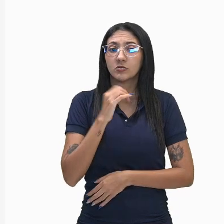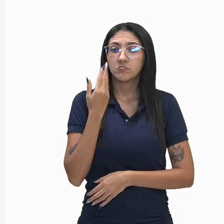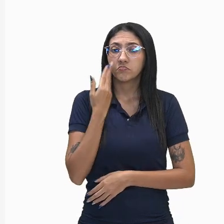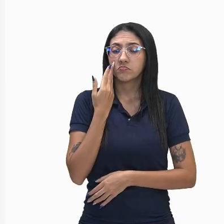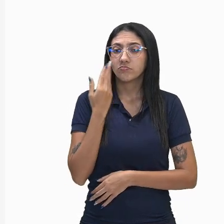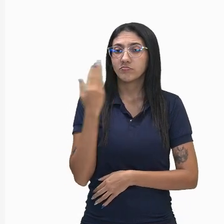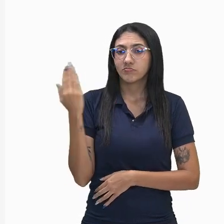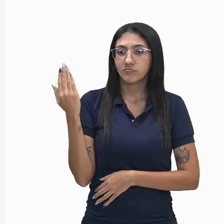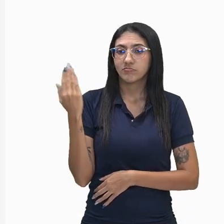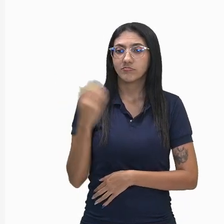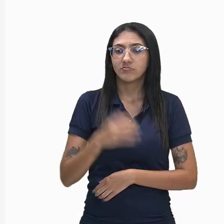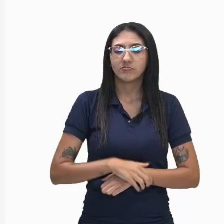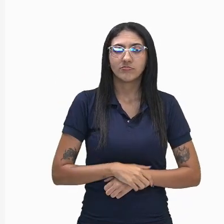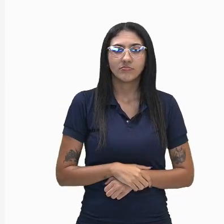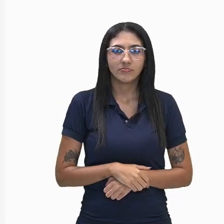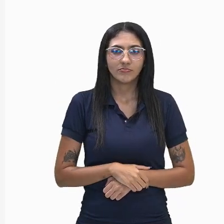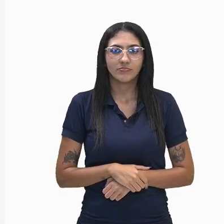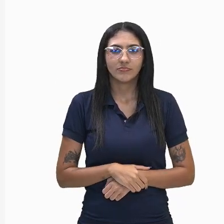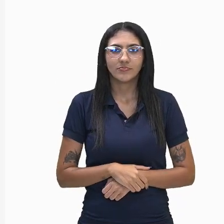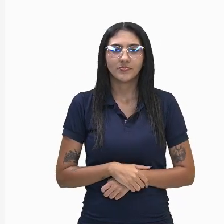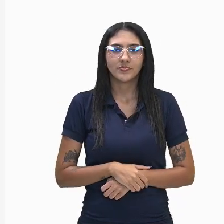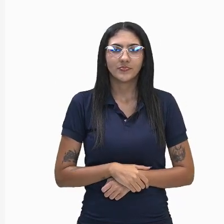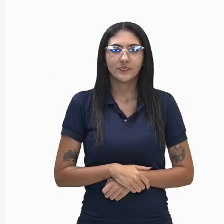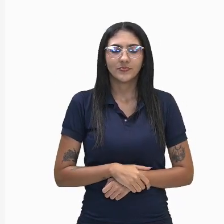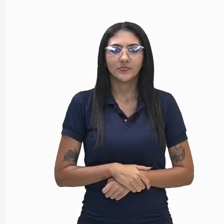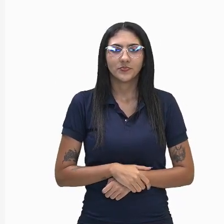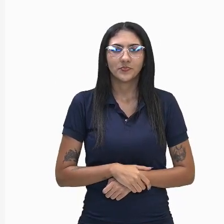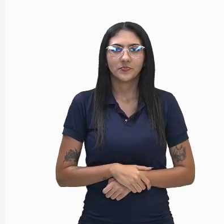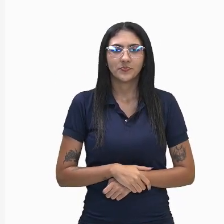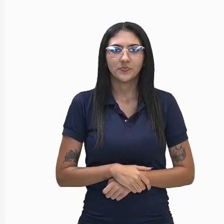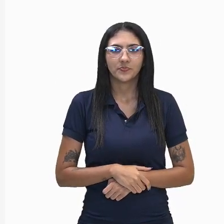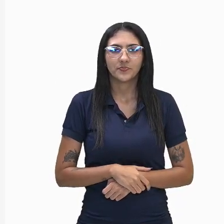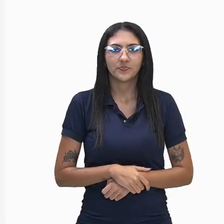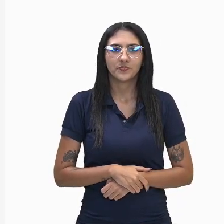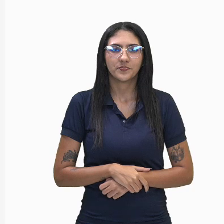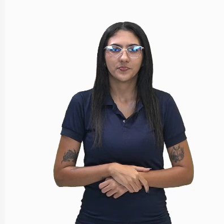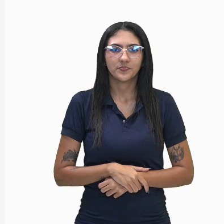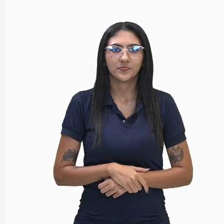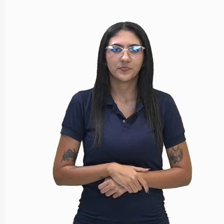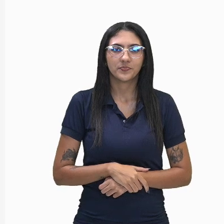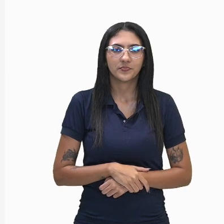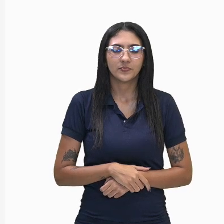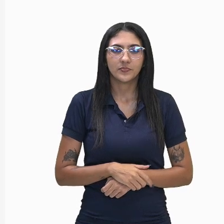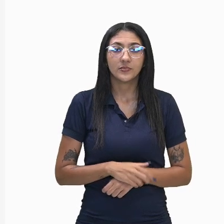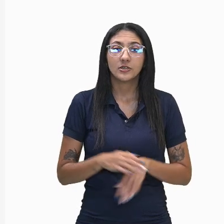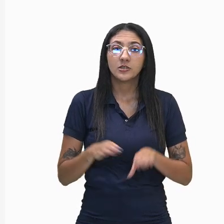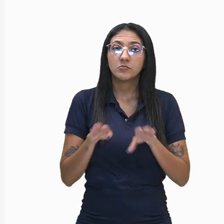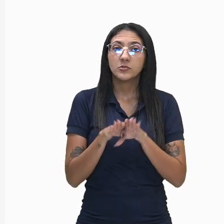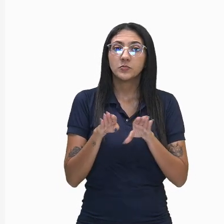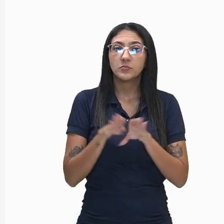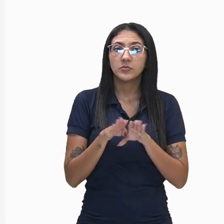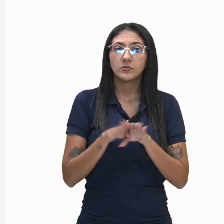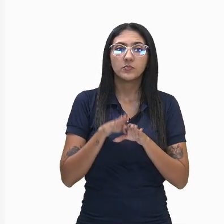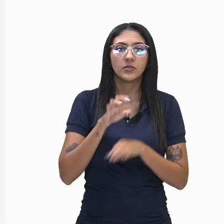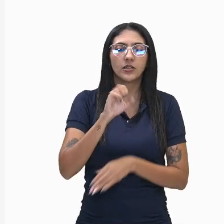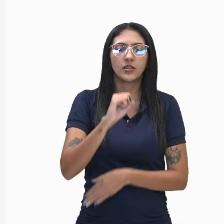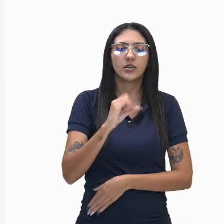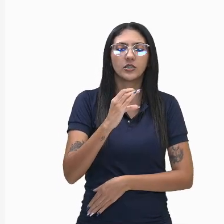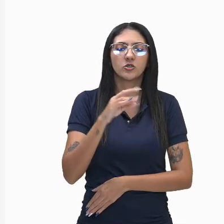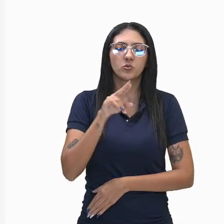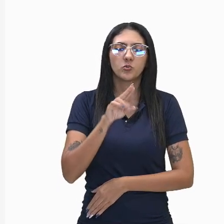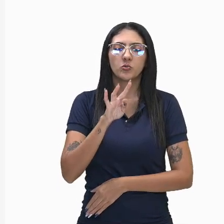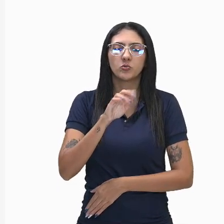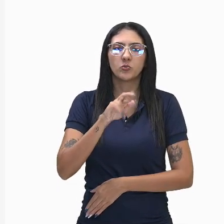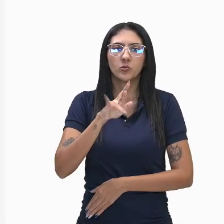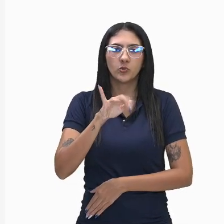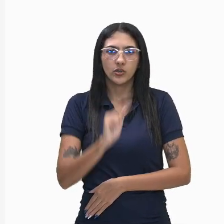minoicos em Creta. Temos também esculturas e relevos, tá? Que